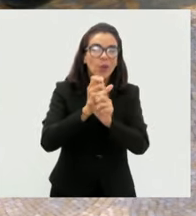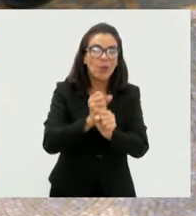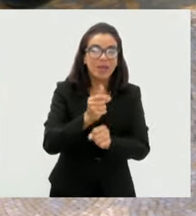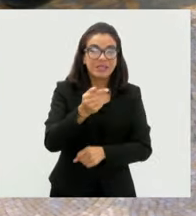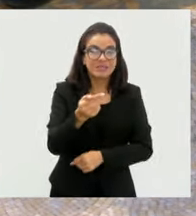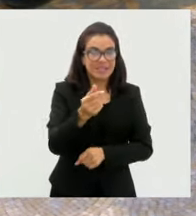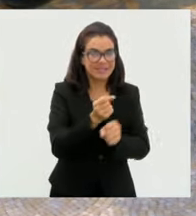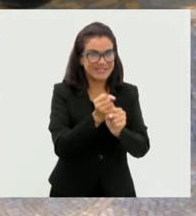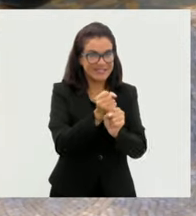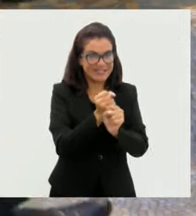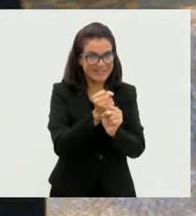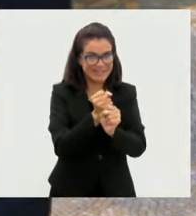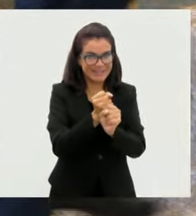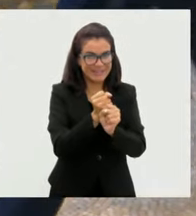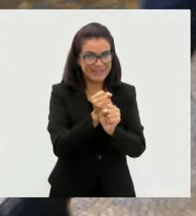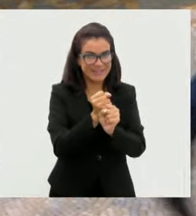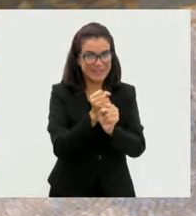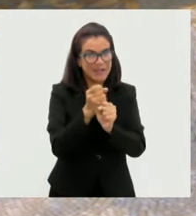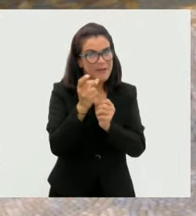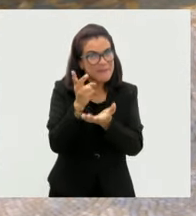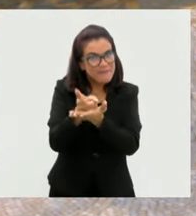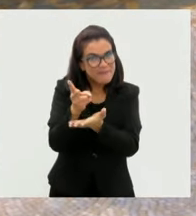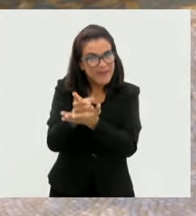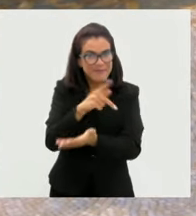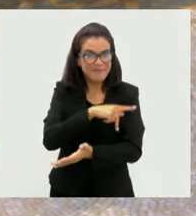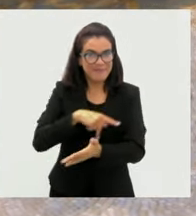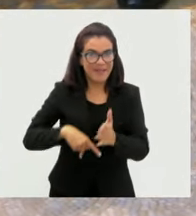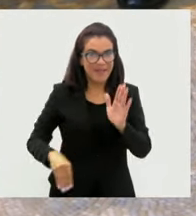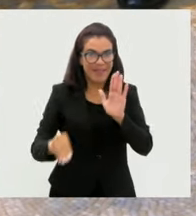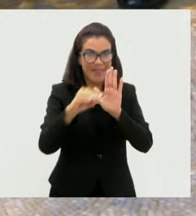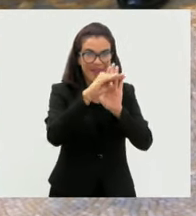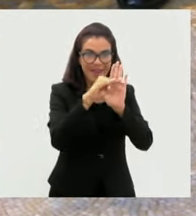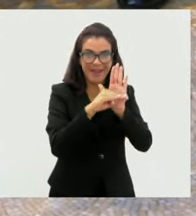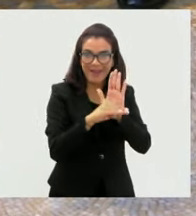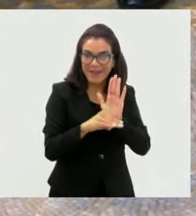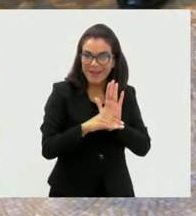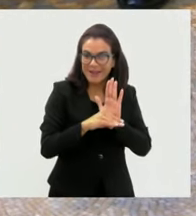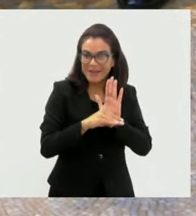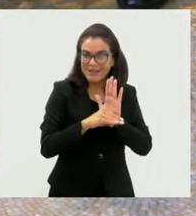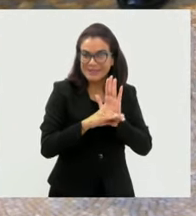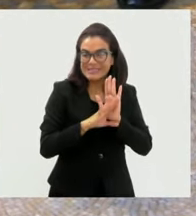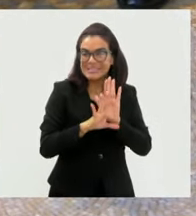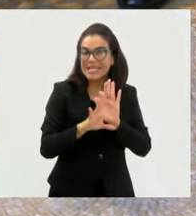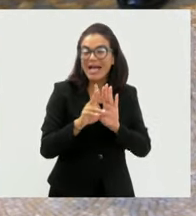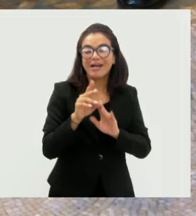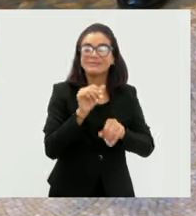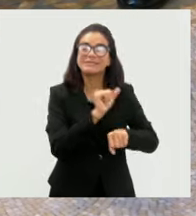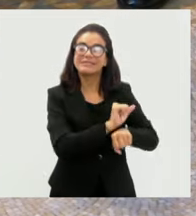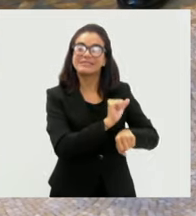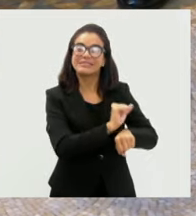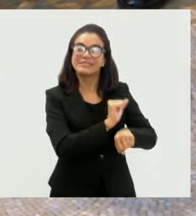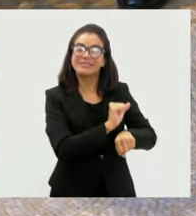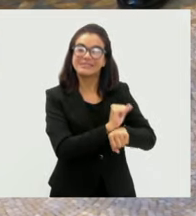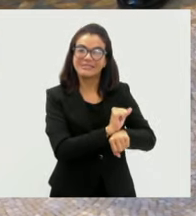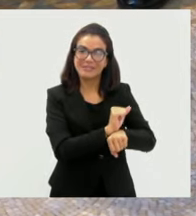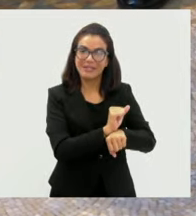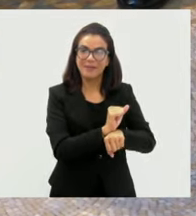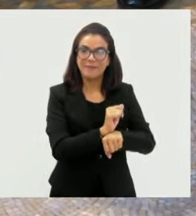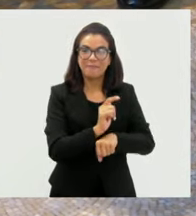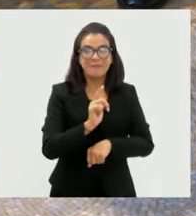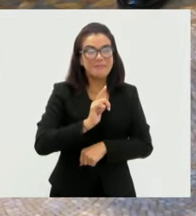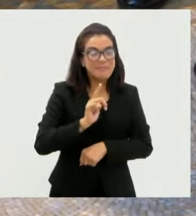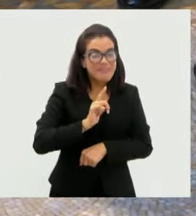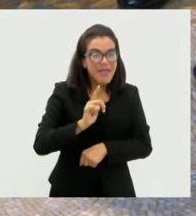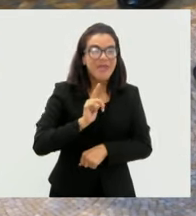Vossa Excelência colocou ele em pauta, mas há 7 anos que o projeto não entra em pauta. Em bom momento, Vossa Excelência teve uma